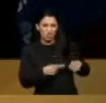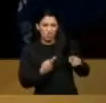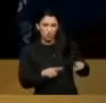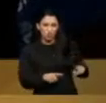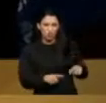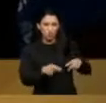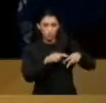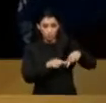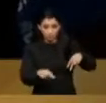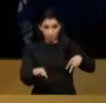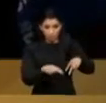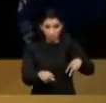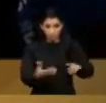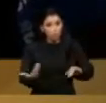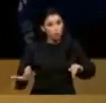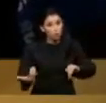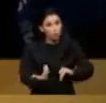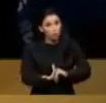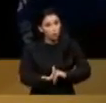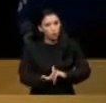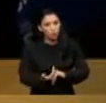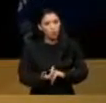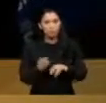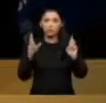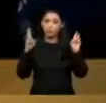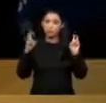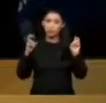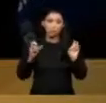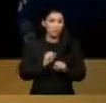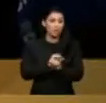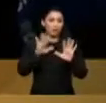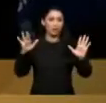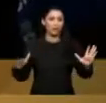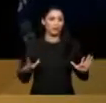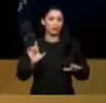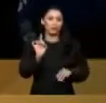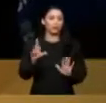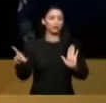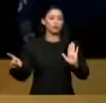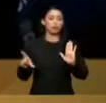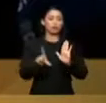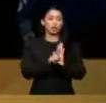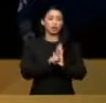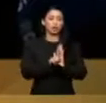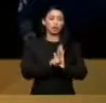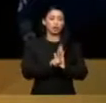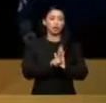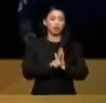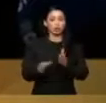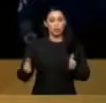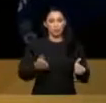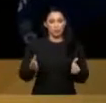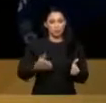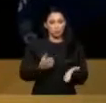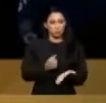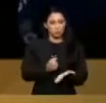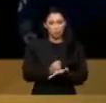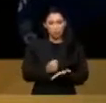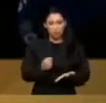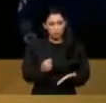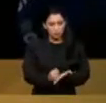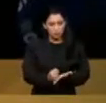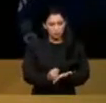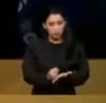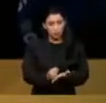Congresso Nacional posicionou-se claramente sobre o tema. A lei não só estabelece que o delito prescreve. A leitura do artigo